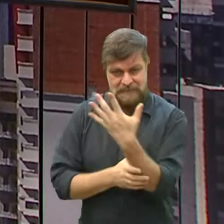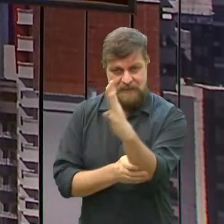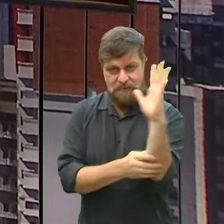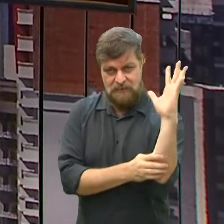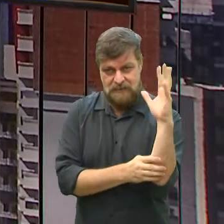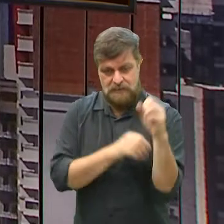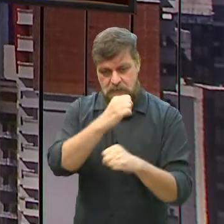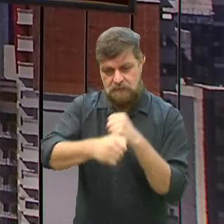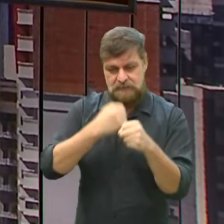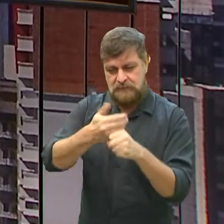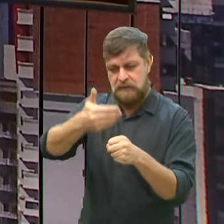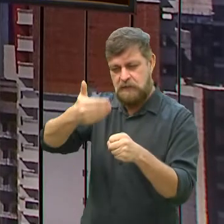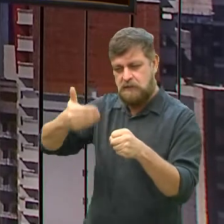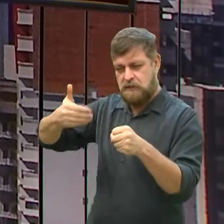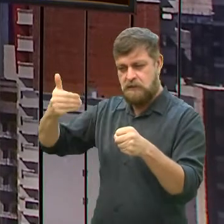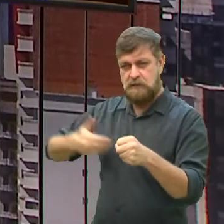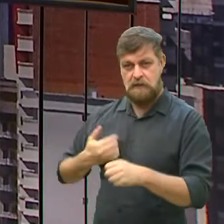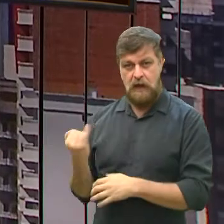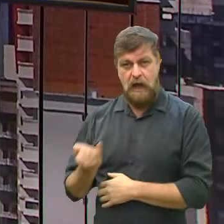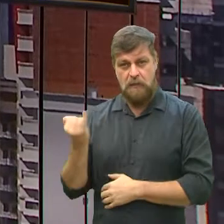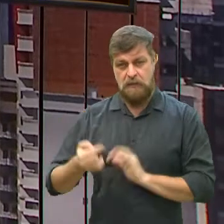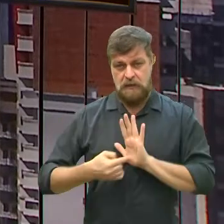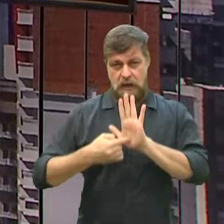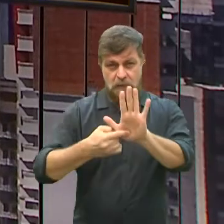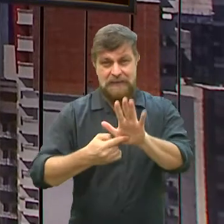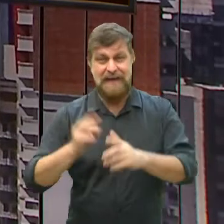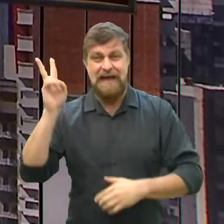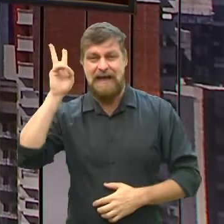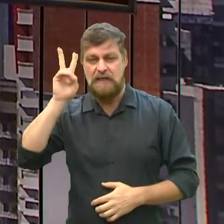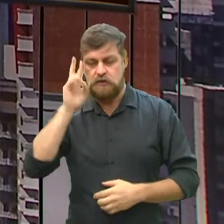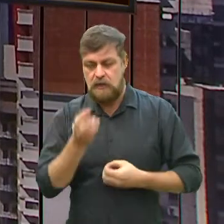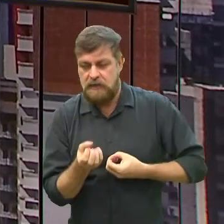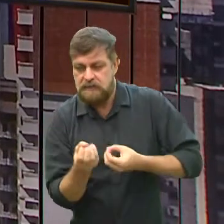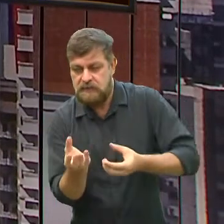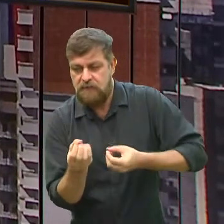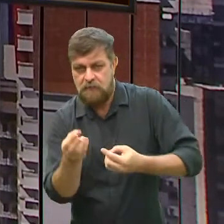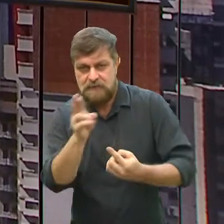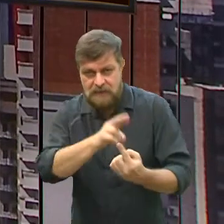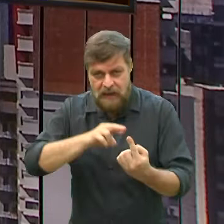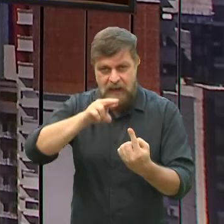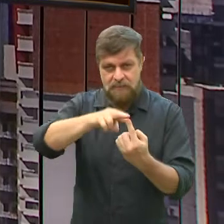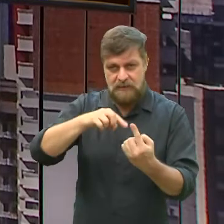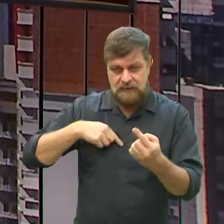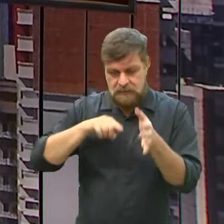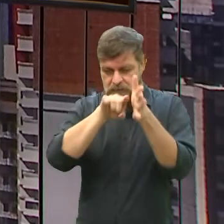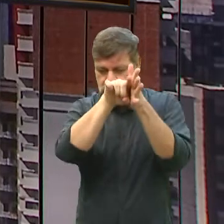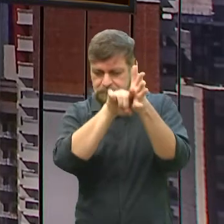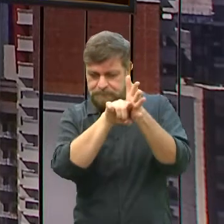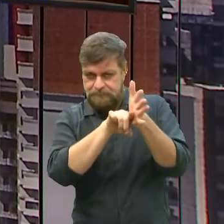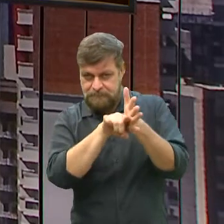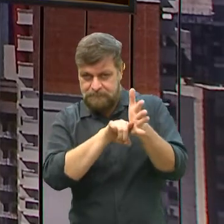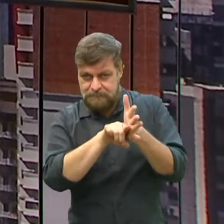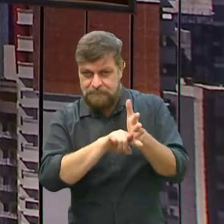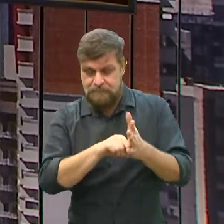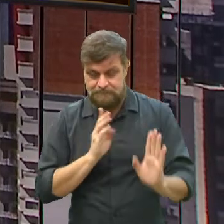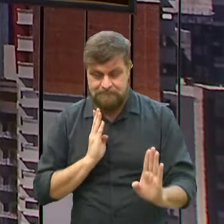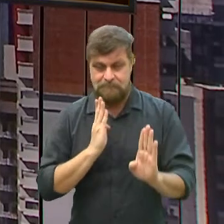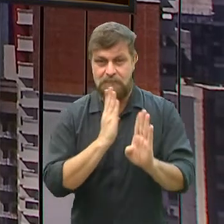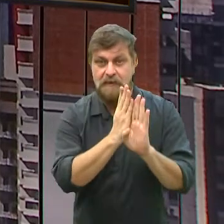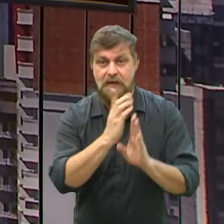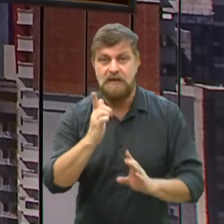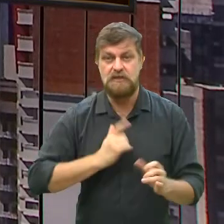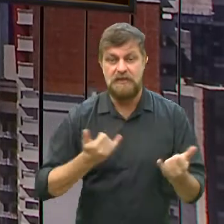anos anteriores, é importante destacar que os dados históricos de referência da nossa pesquisa consideraram